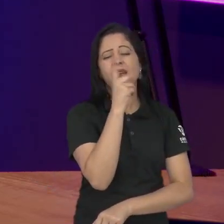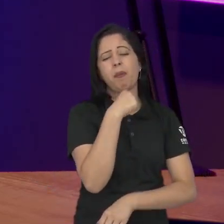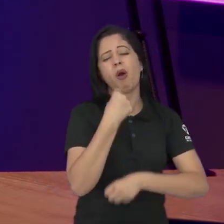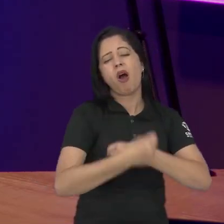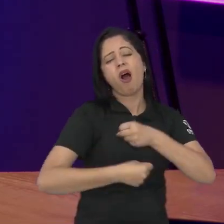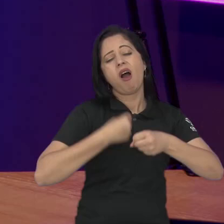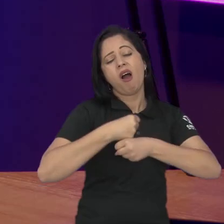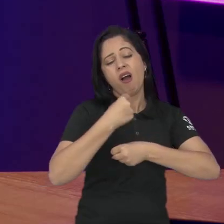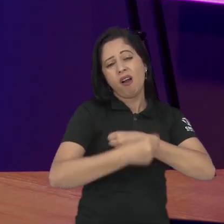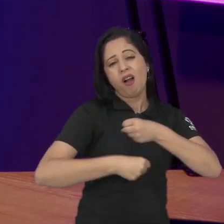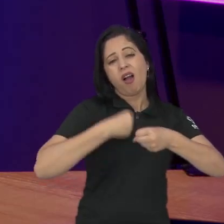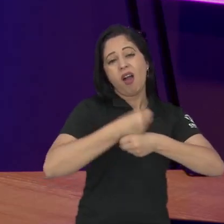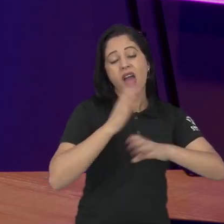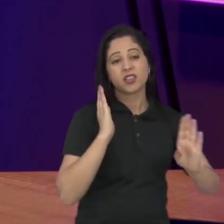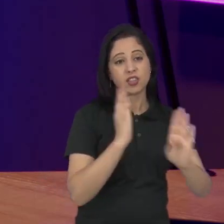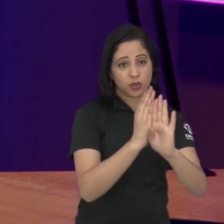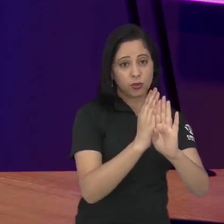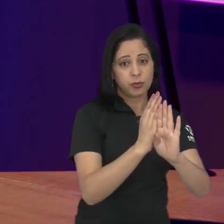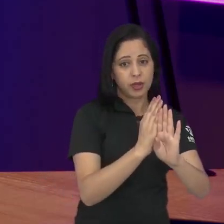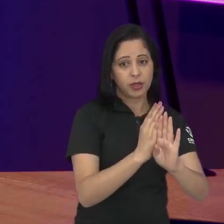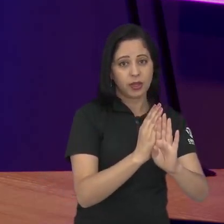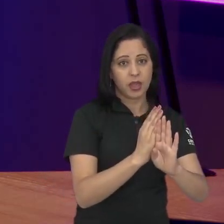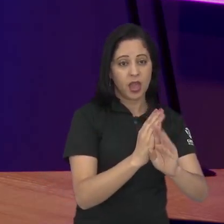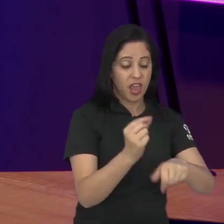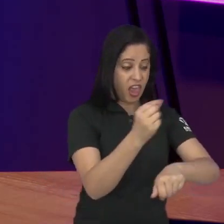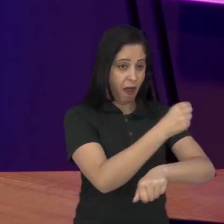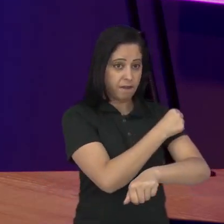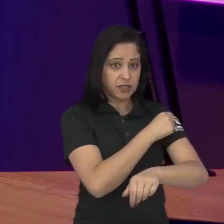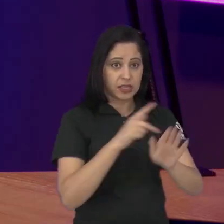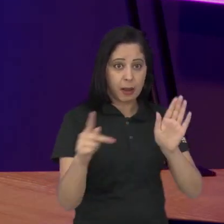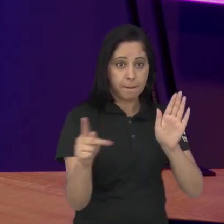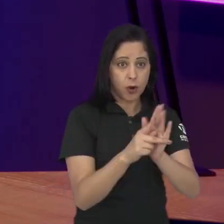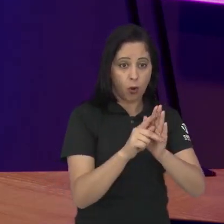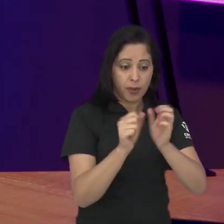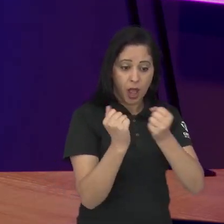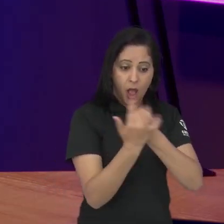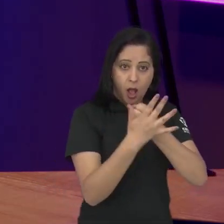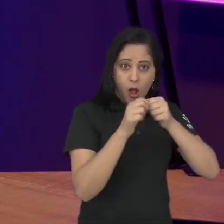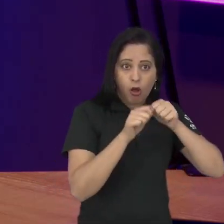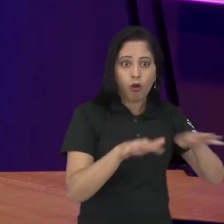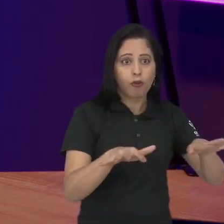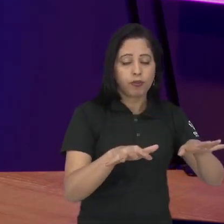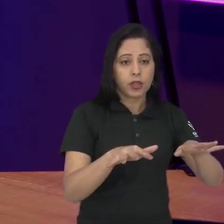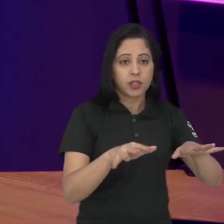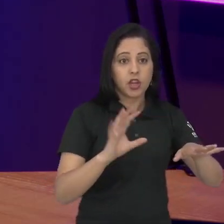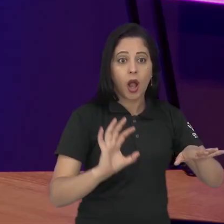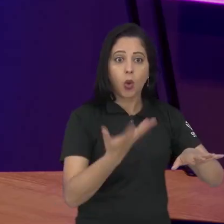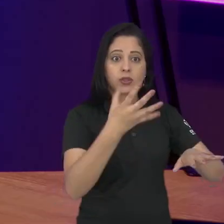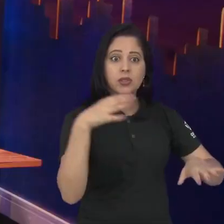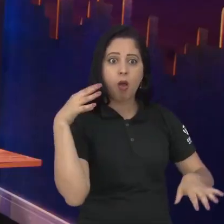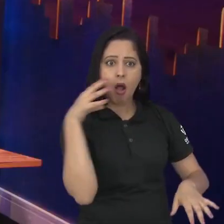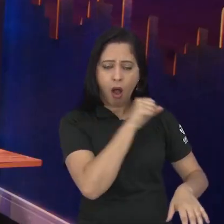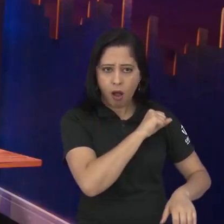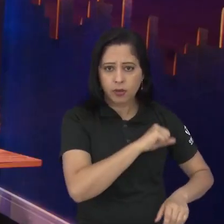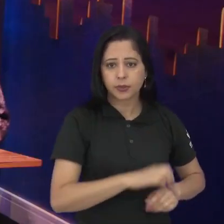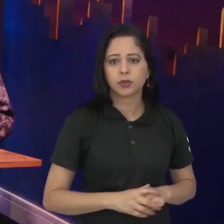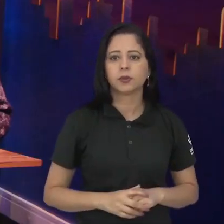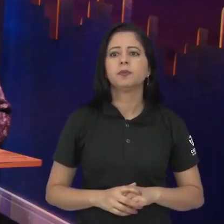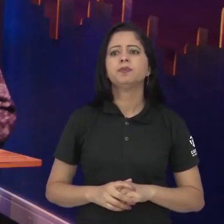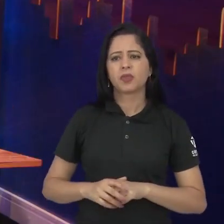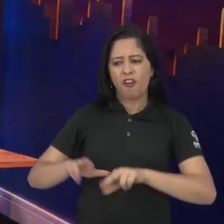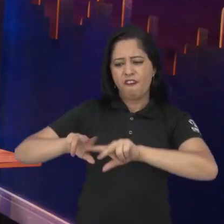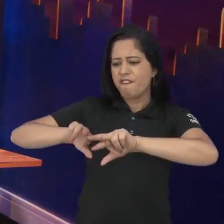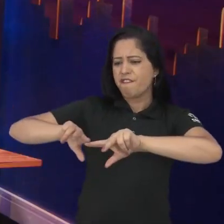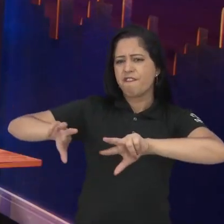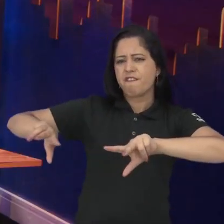essas então chegaram pra gente em tempo assim super recorde mesmo, então isso. E várias